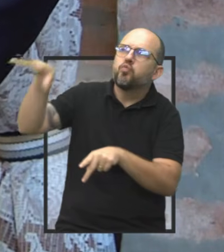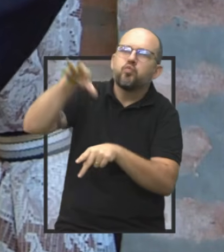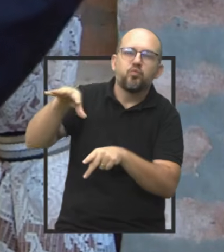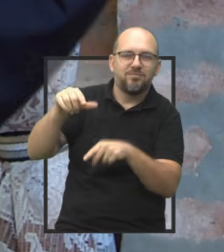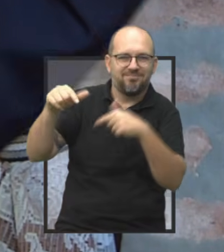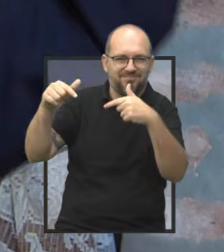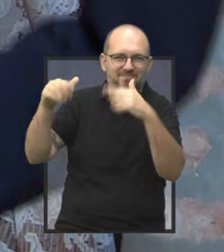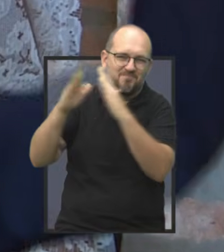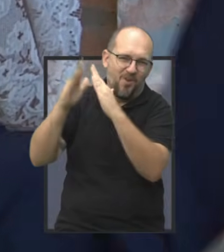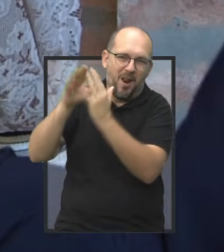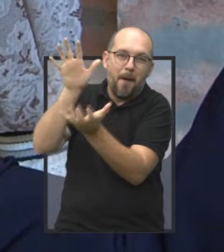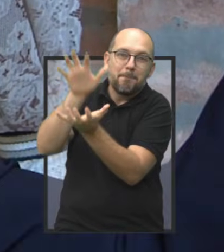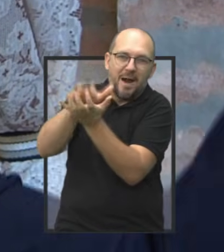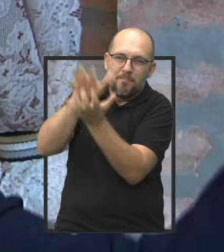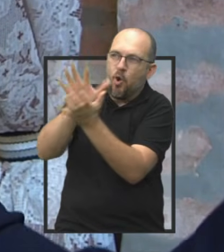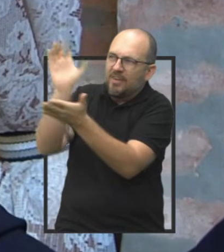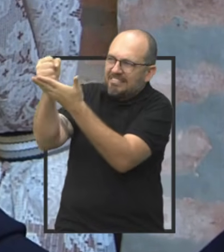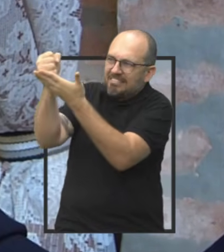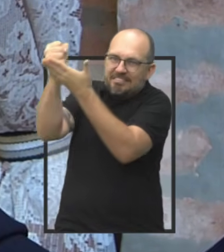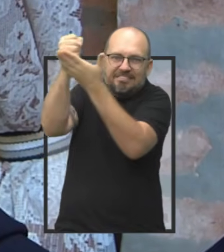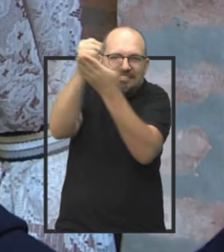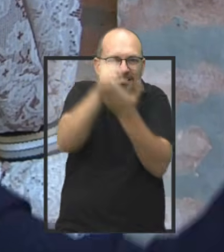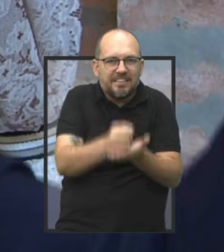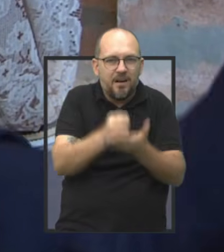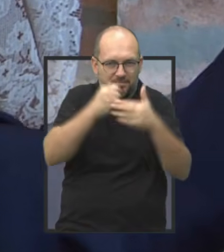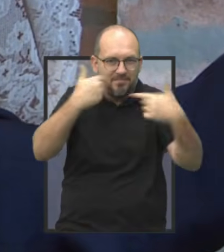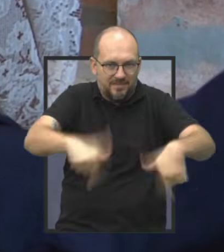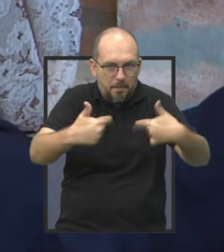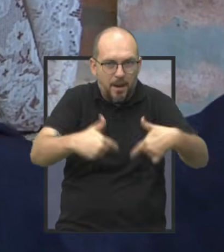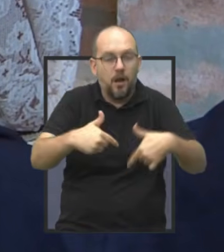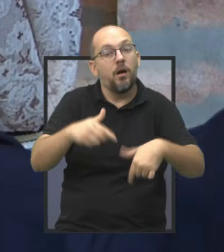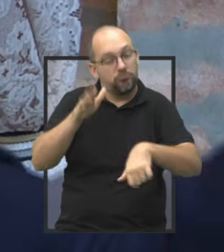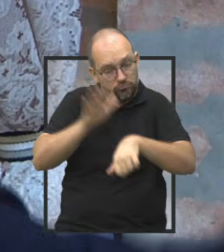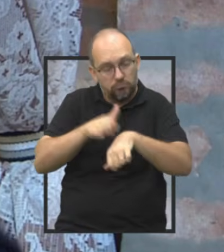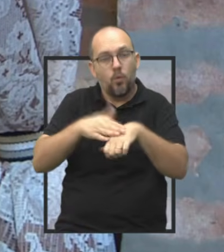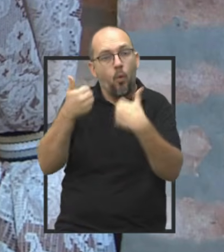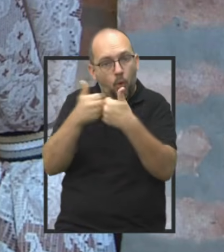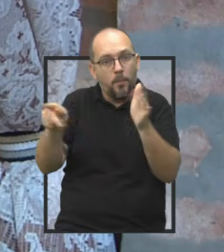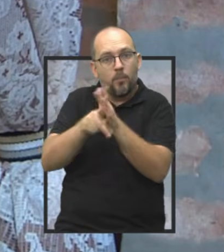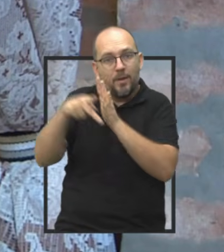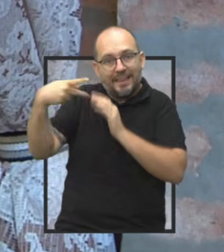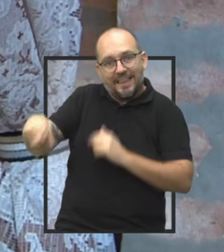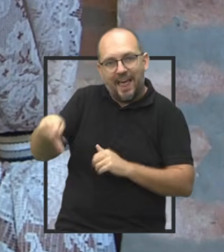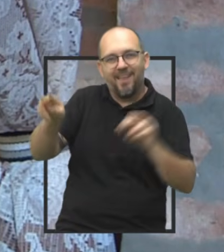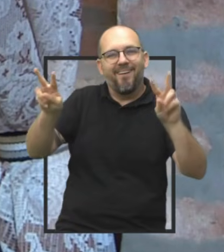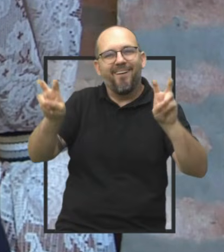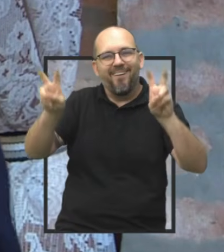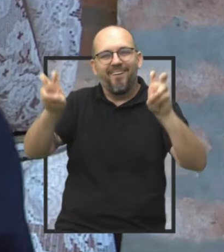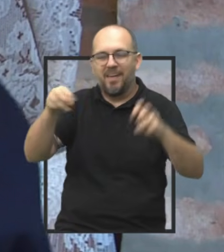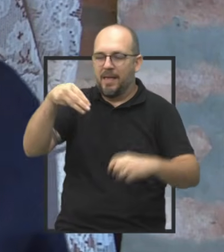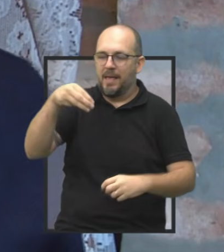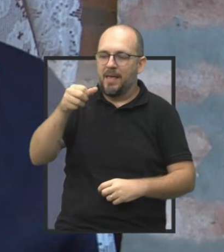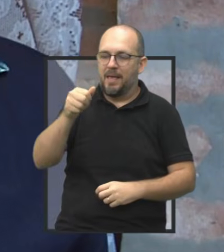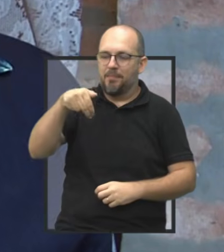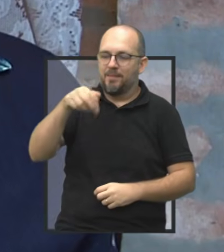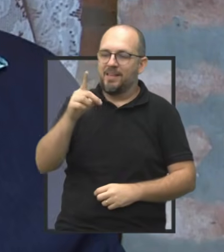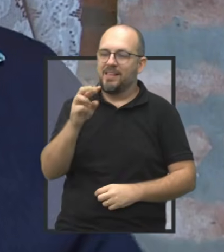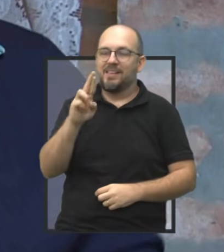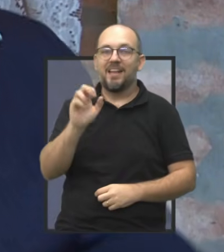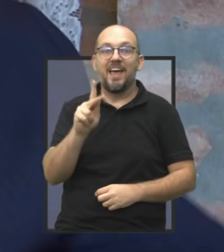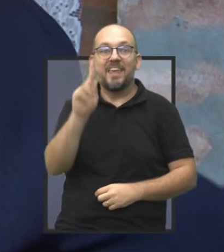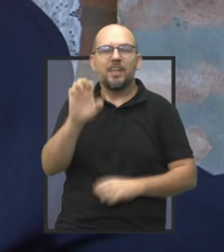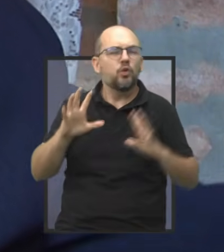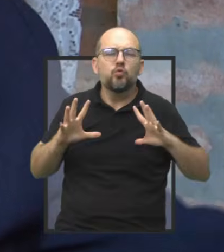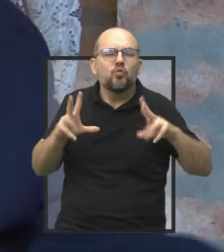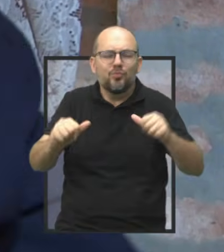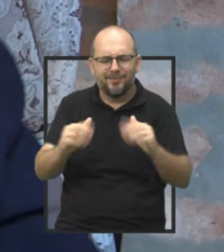do Pernambuco que veio, era ele que trazia. Aí era com mandrake. E ele deixava todo